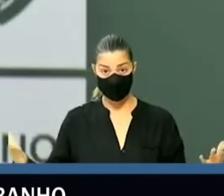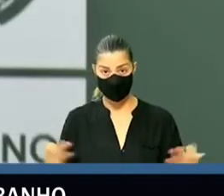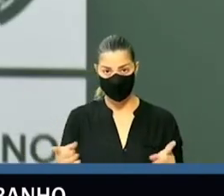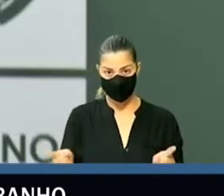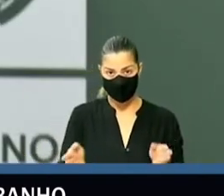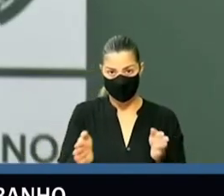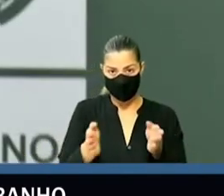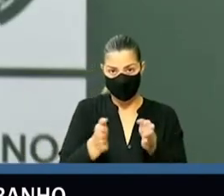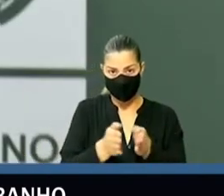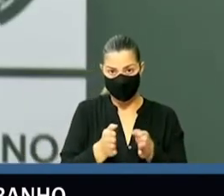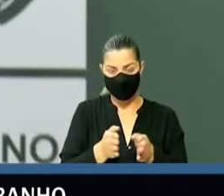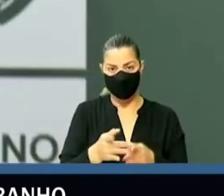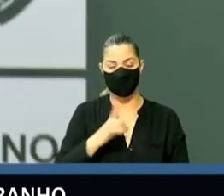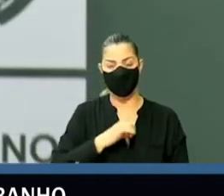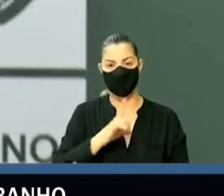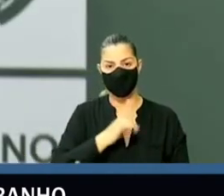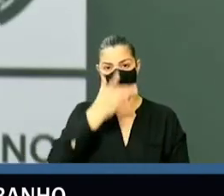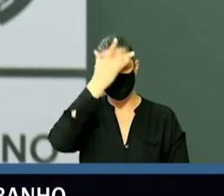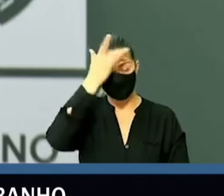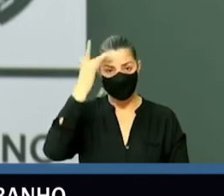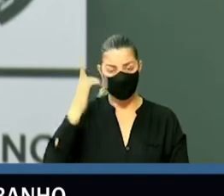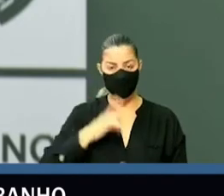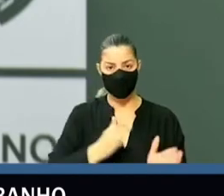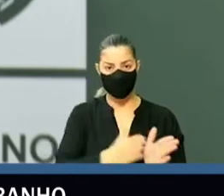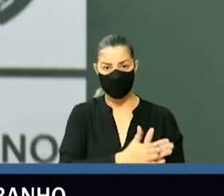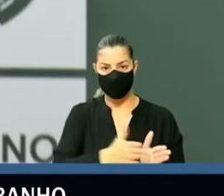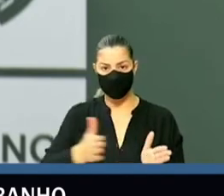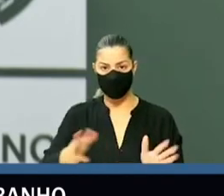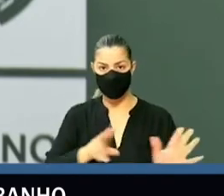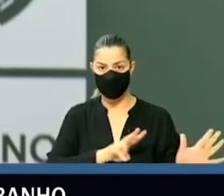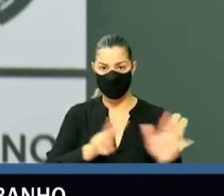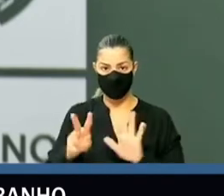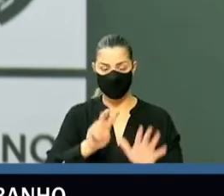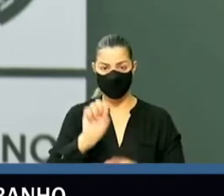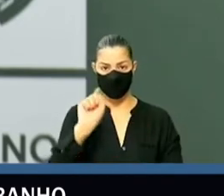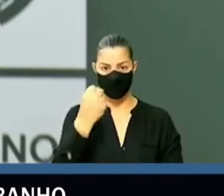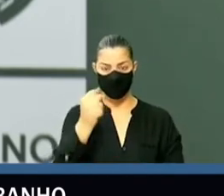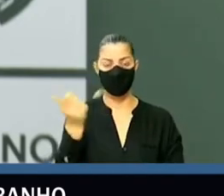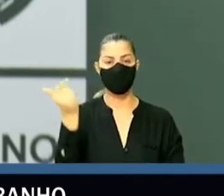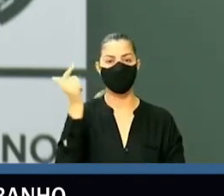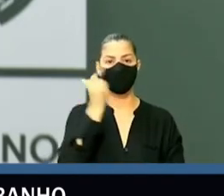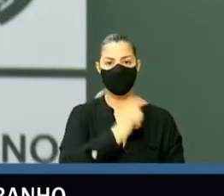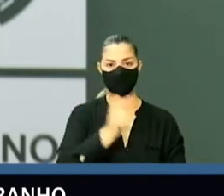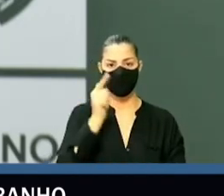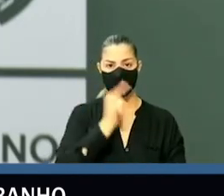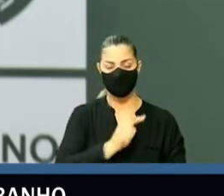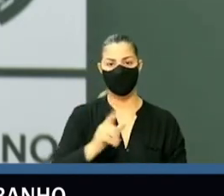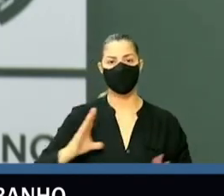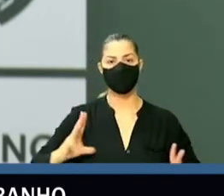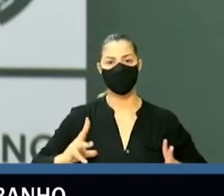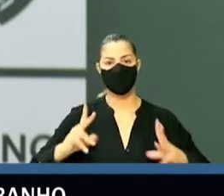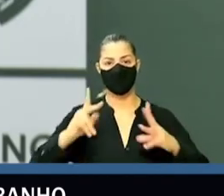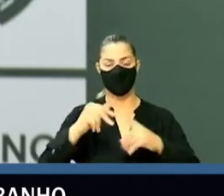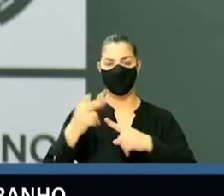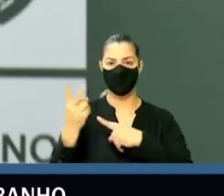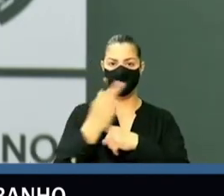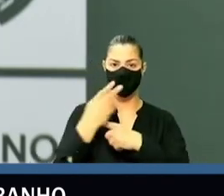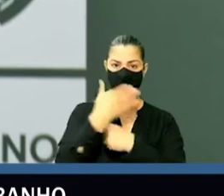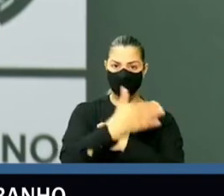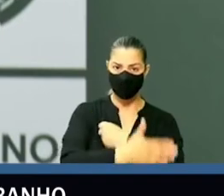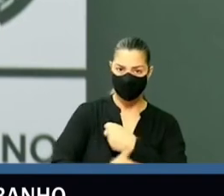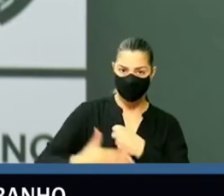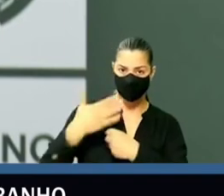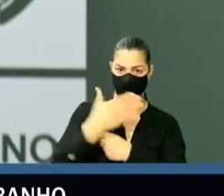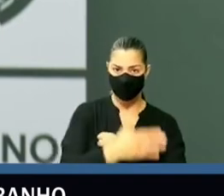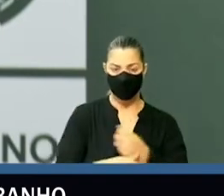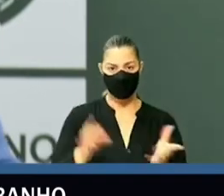estamos encurtando para quem tomou com 8 semanas. Para que a gente complete o ciclo vacinal e possamos, de